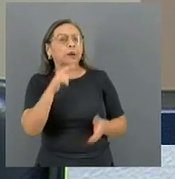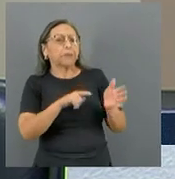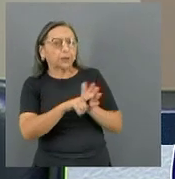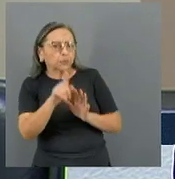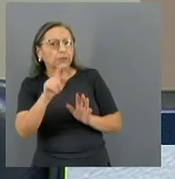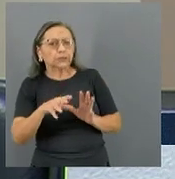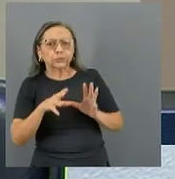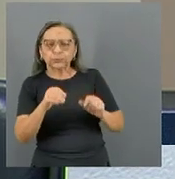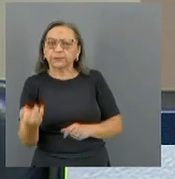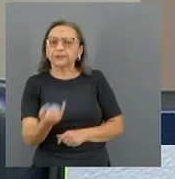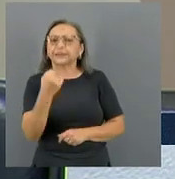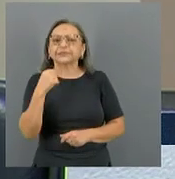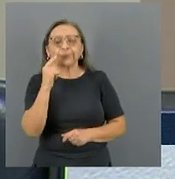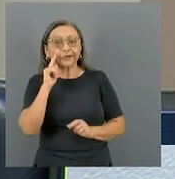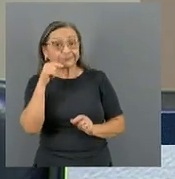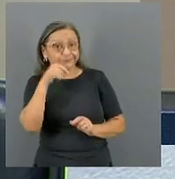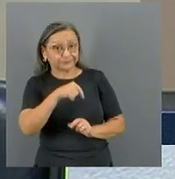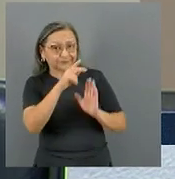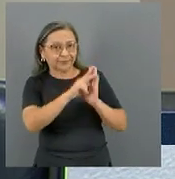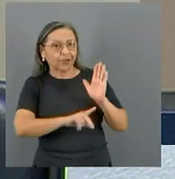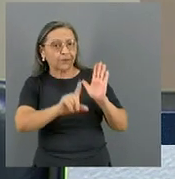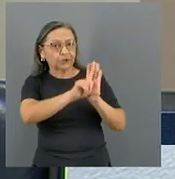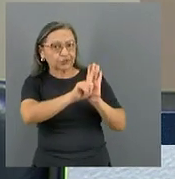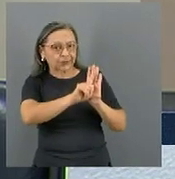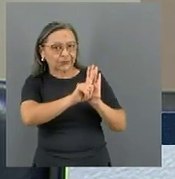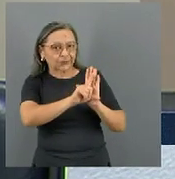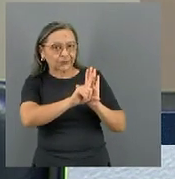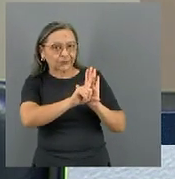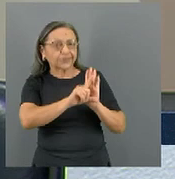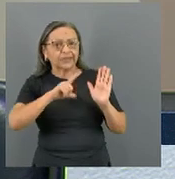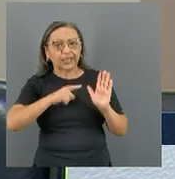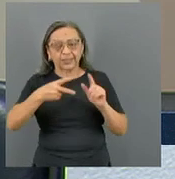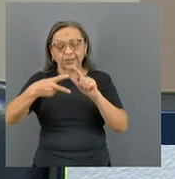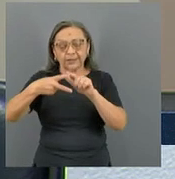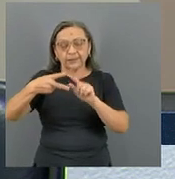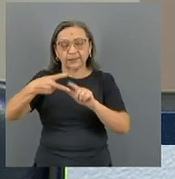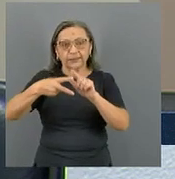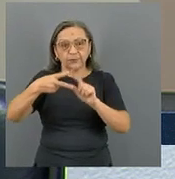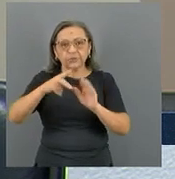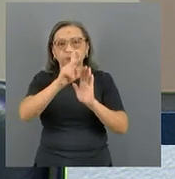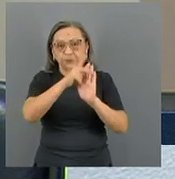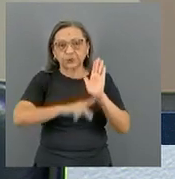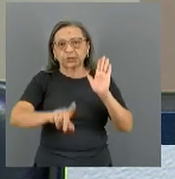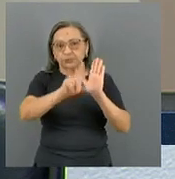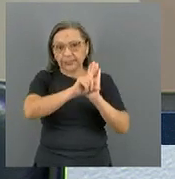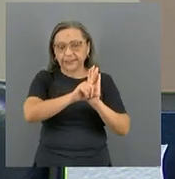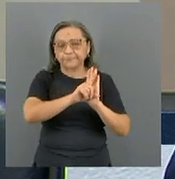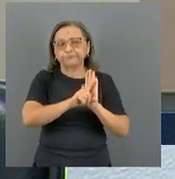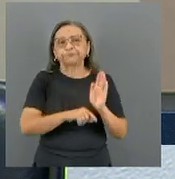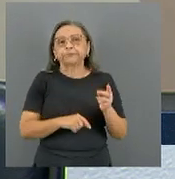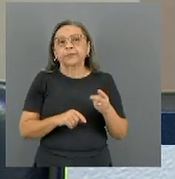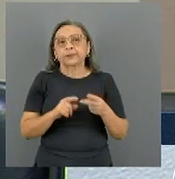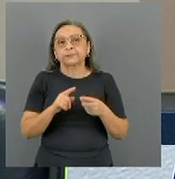a o que o projeto de lei, os dois projetos, tanto do ministro Flávio Dino, então senador Flávio Dino, e o